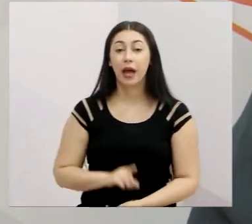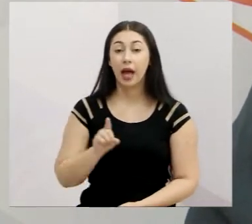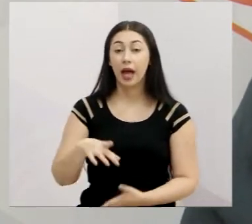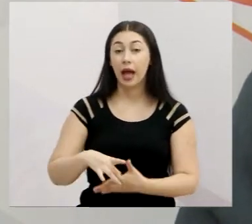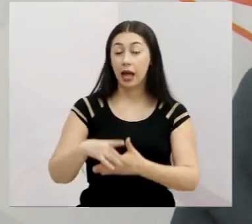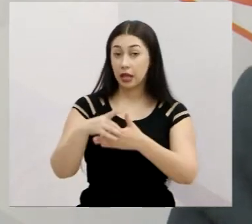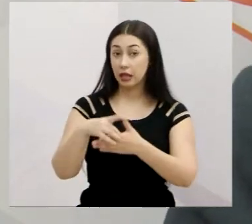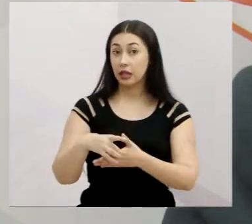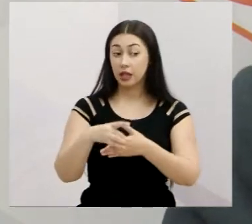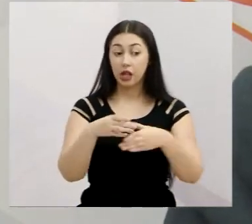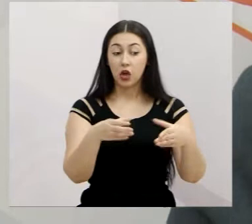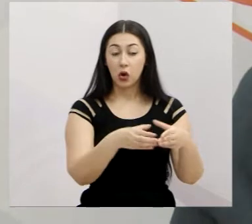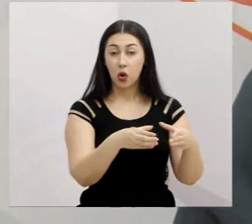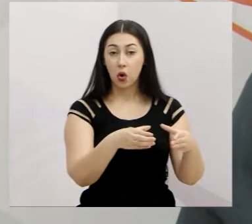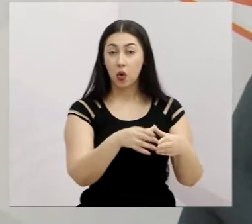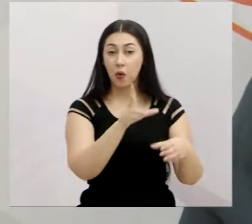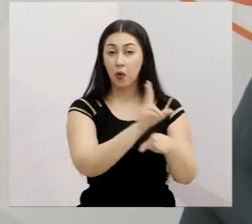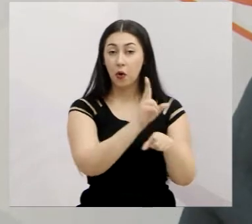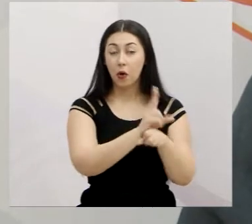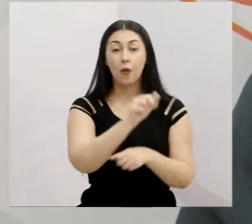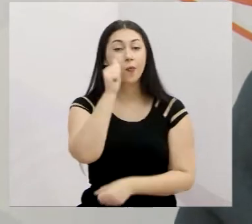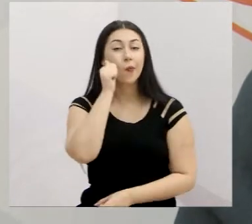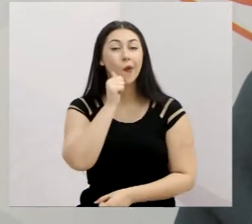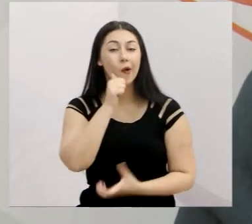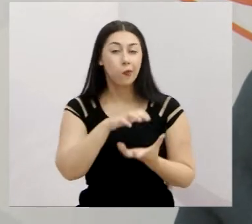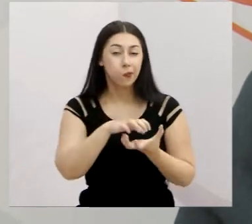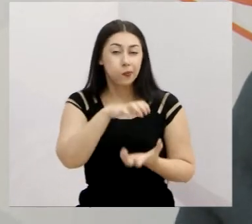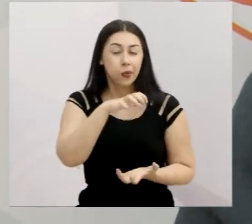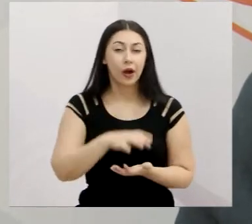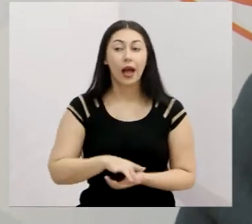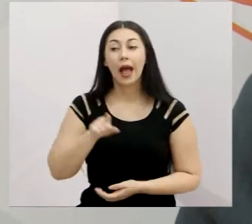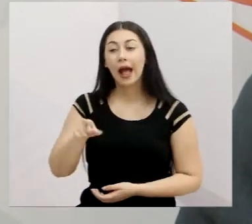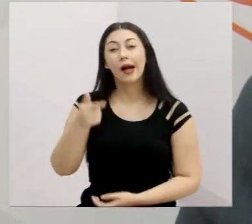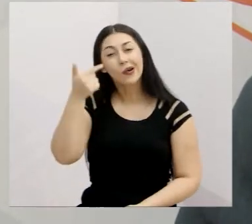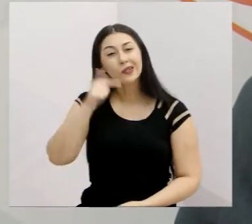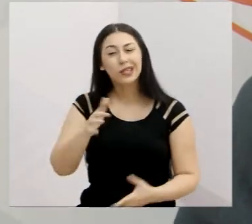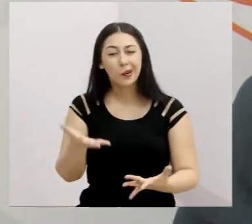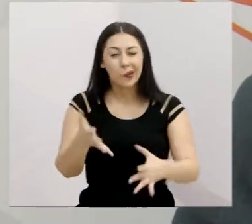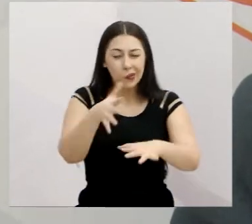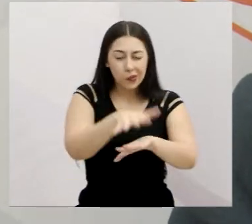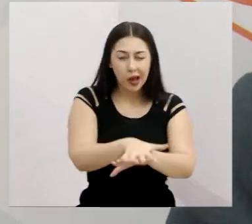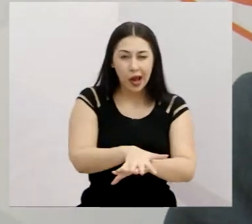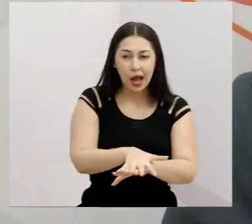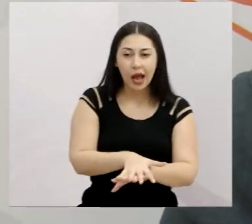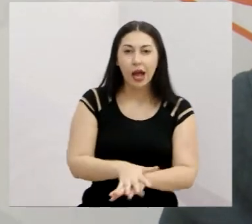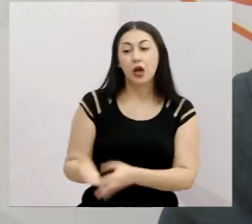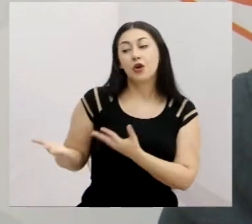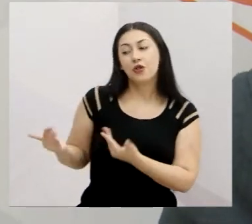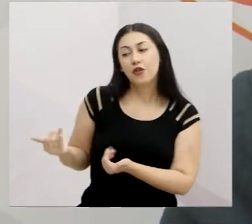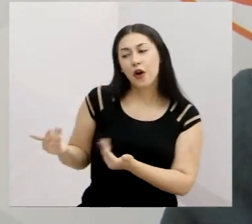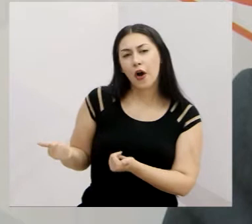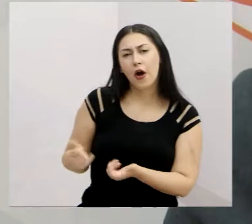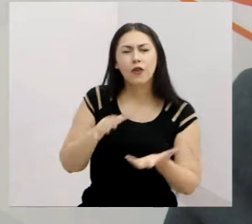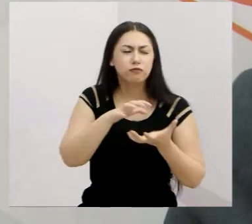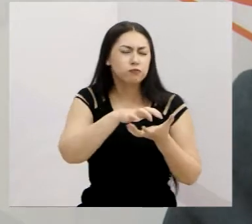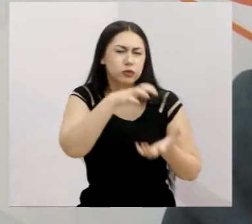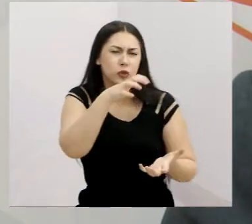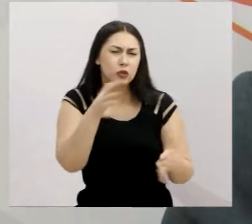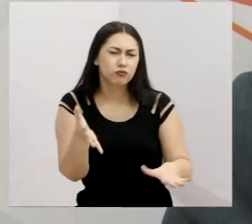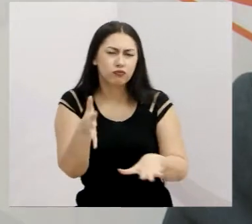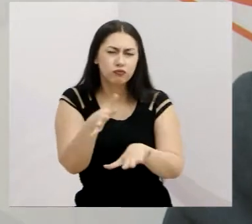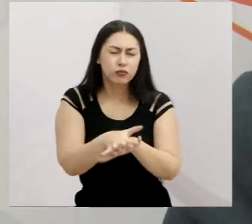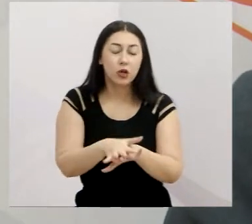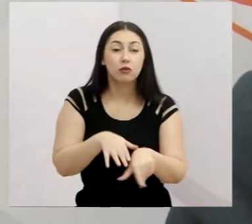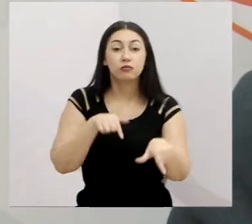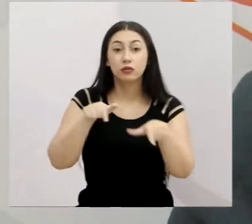no departamento de senhoras ela consegue integrar os jovens a senhora das pessoas mais idosas ela